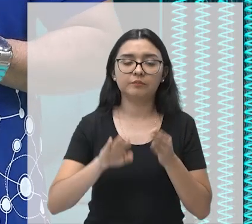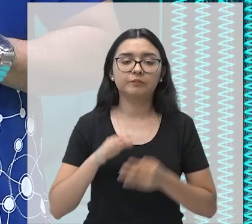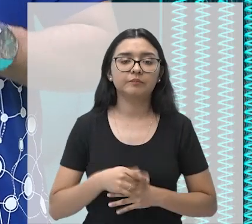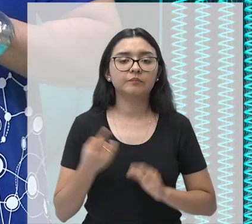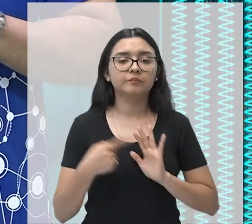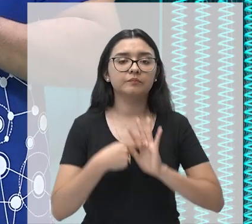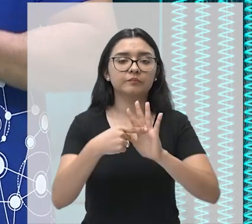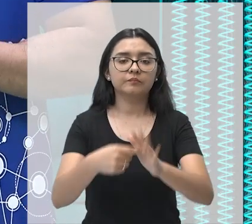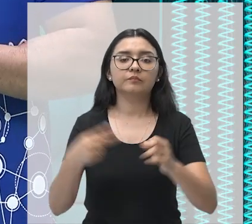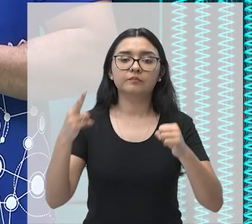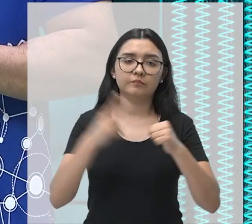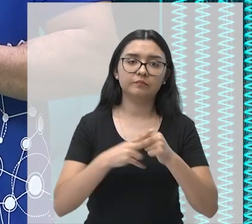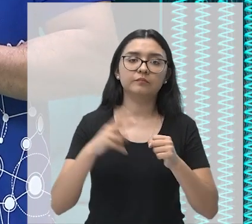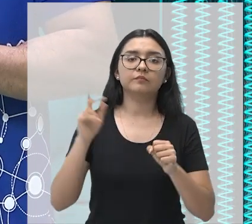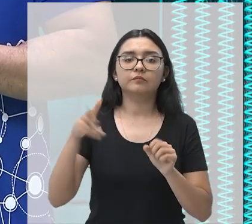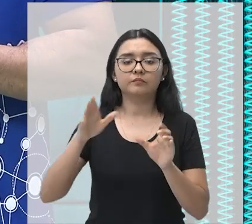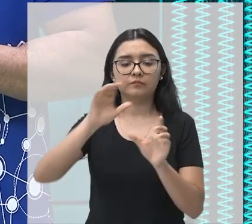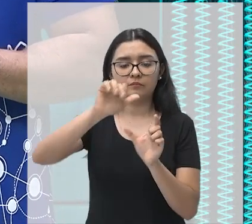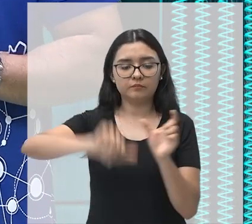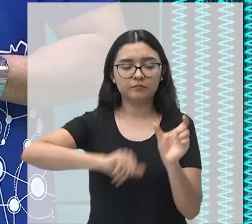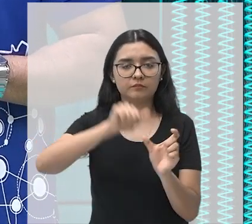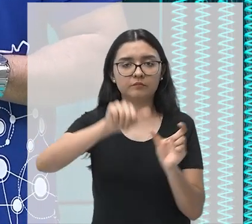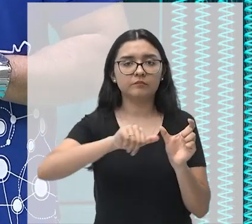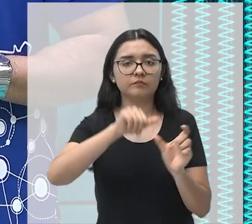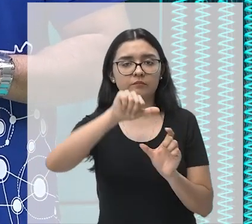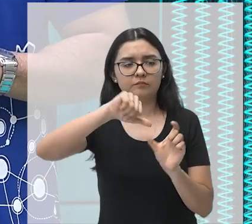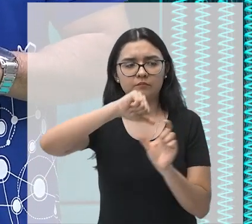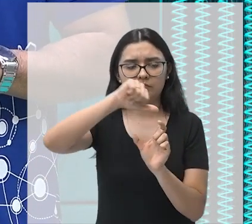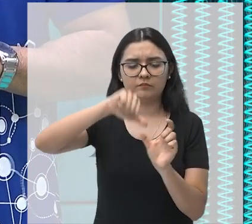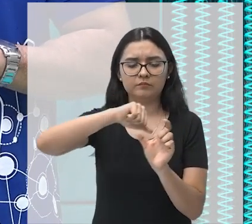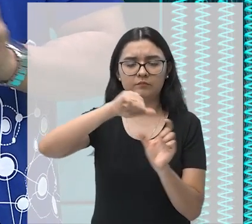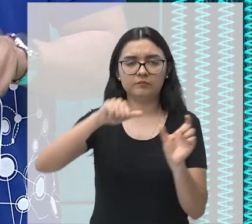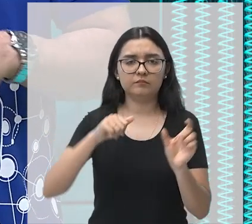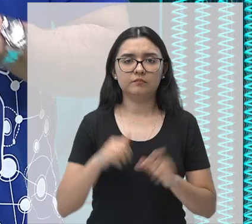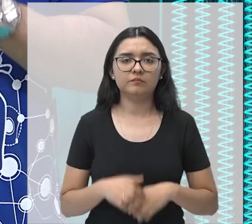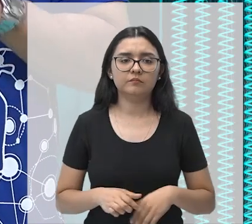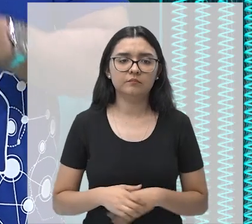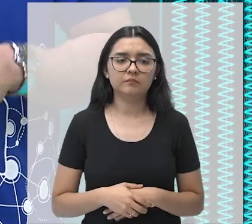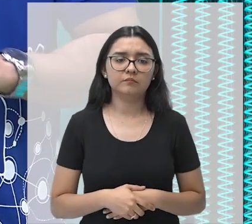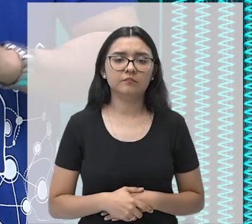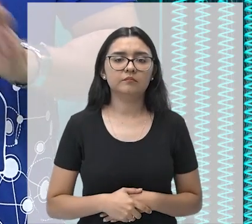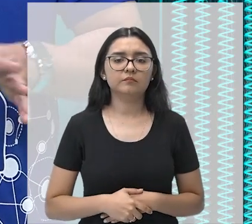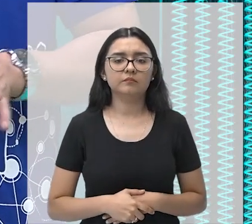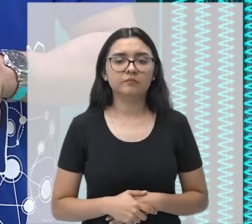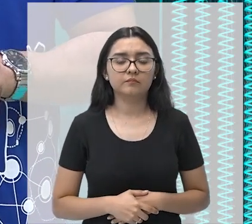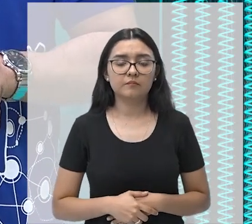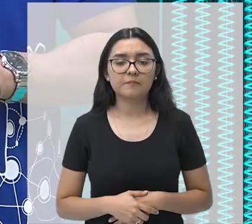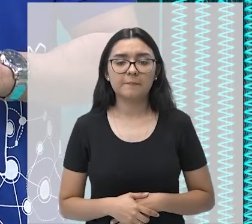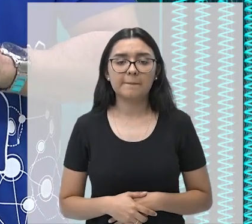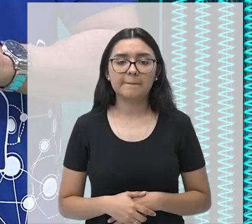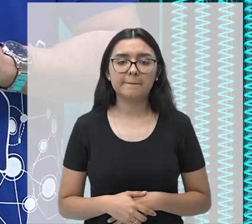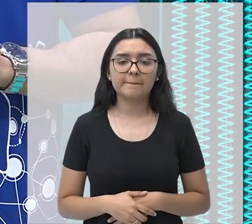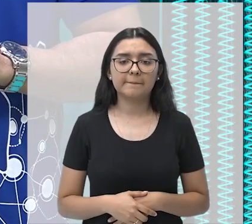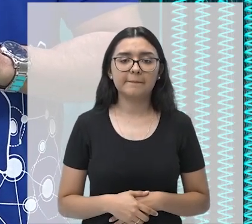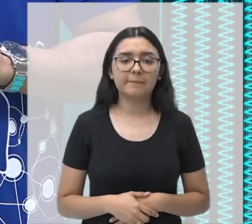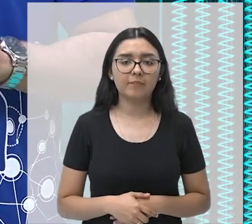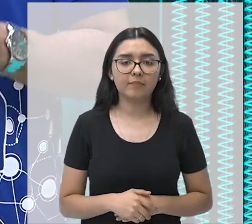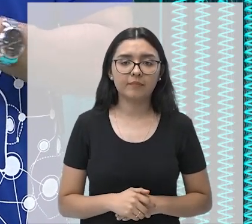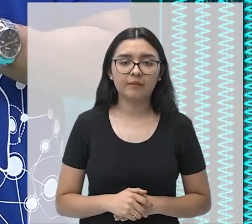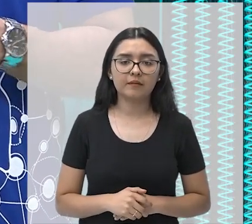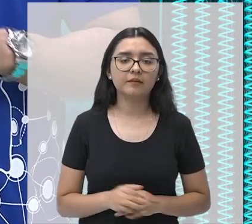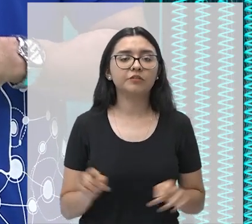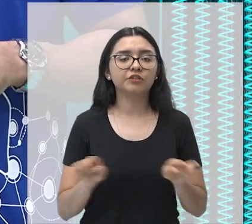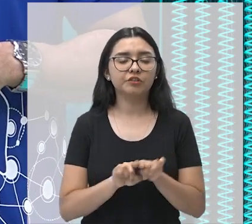um indicativo que esse verbo está conjugado, tá? Ele já fez ali a desinência correta, enfim, ele já fez toda